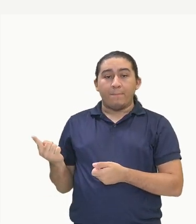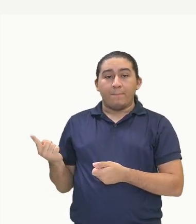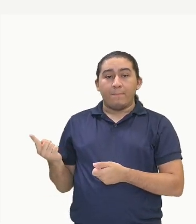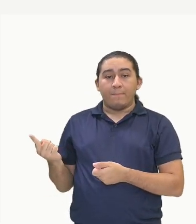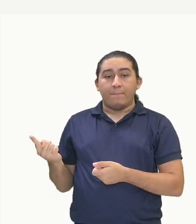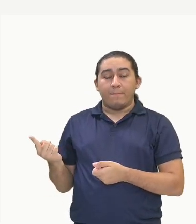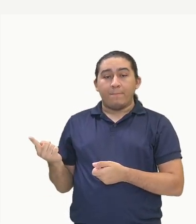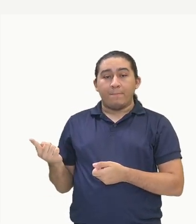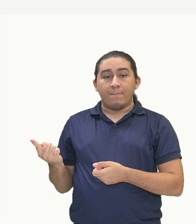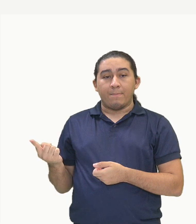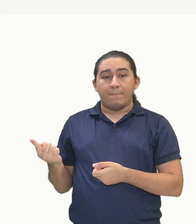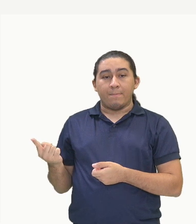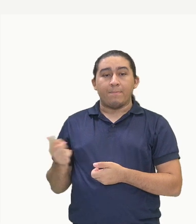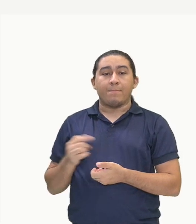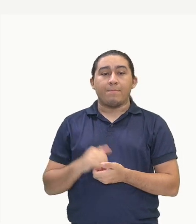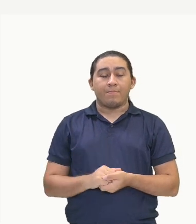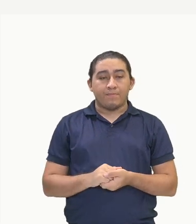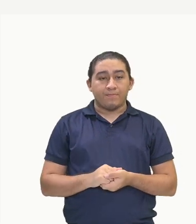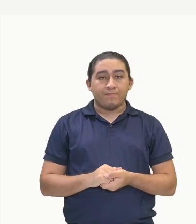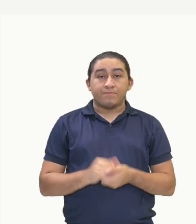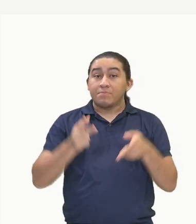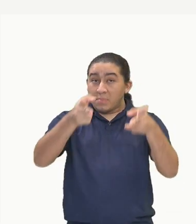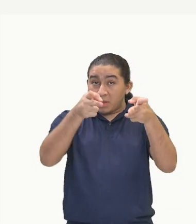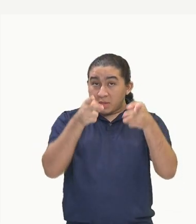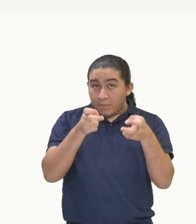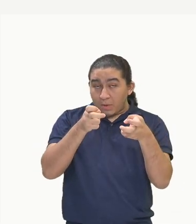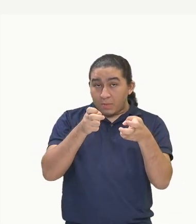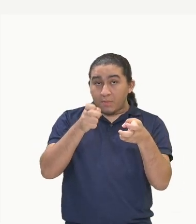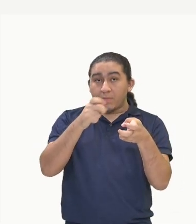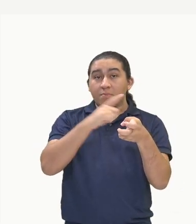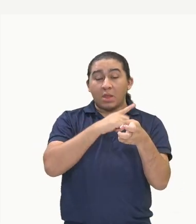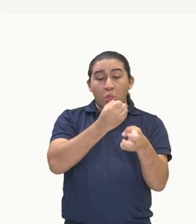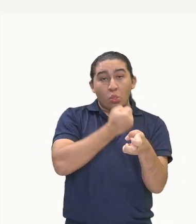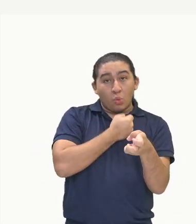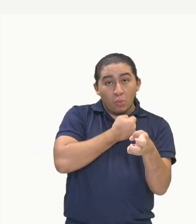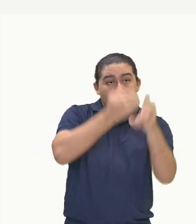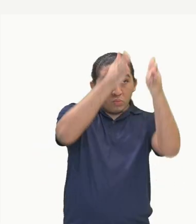aí o resultado, ó, vírgula embaixo de vírgula,